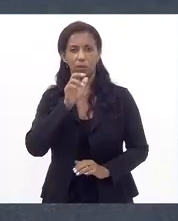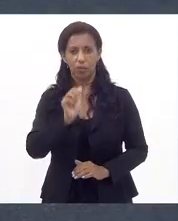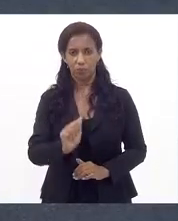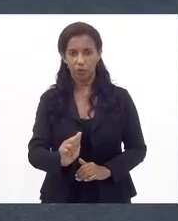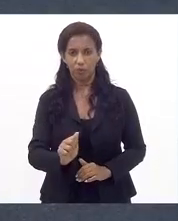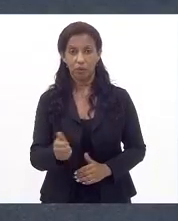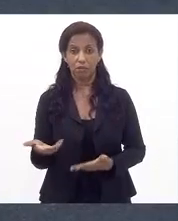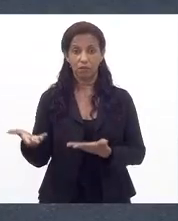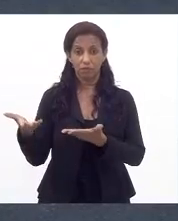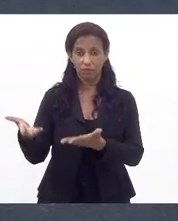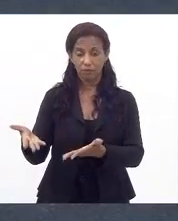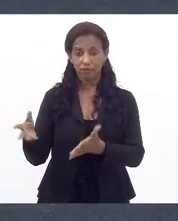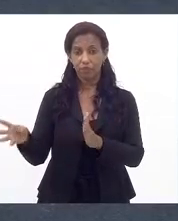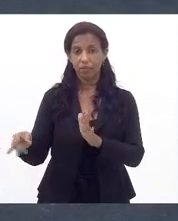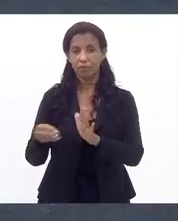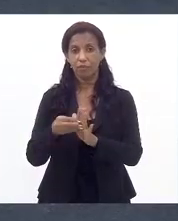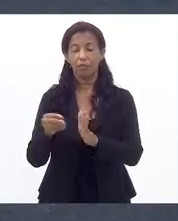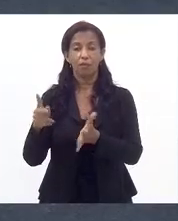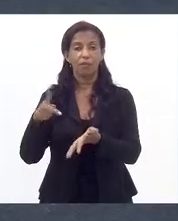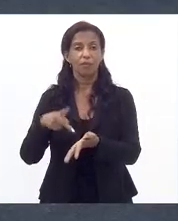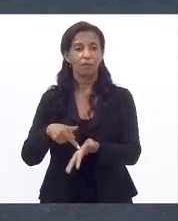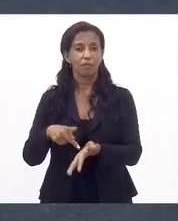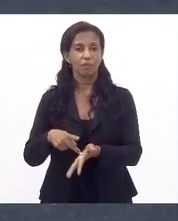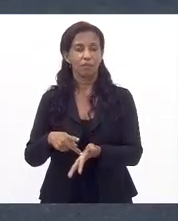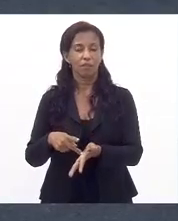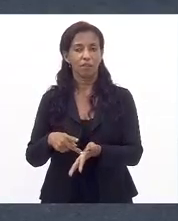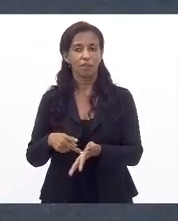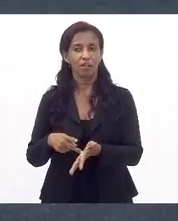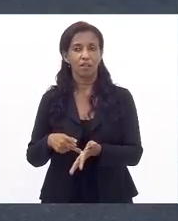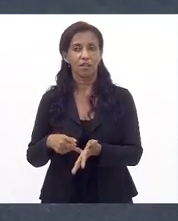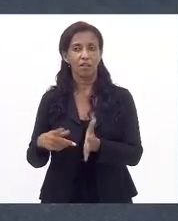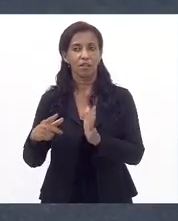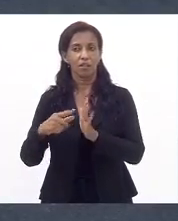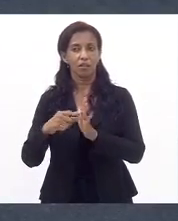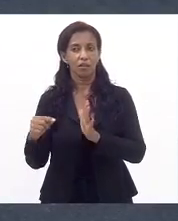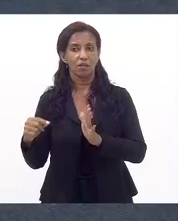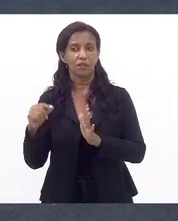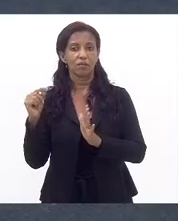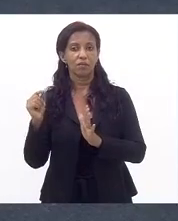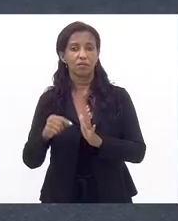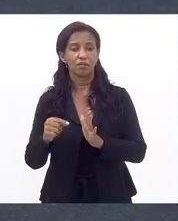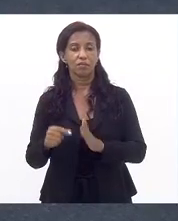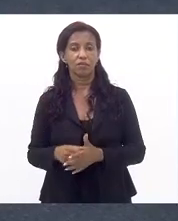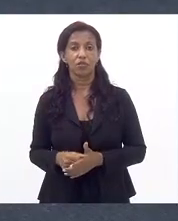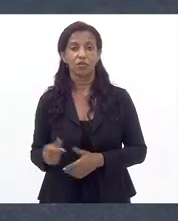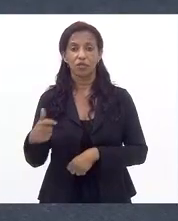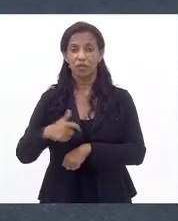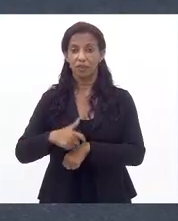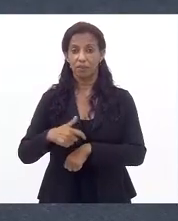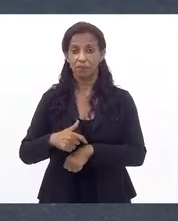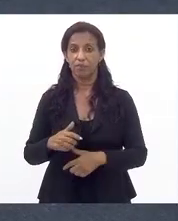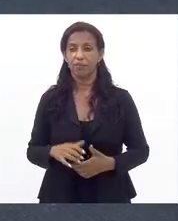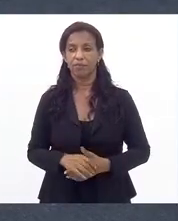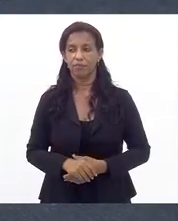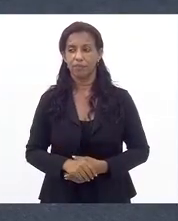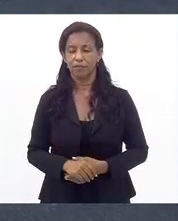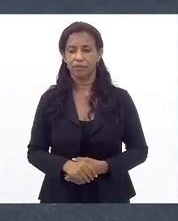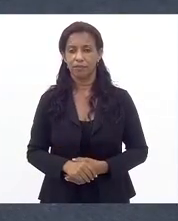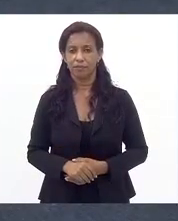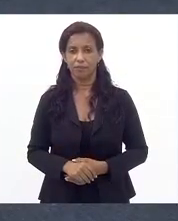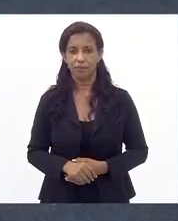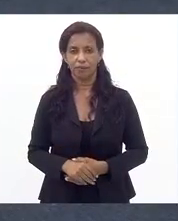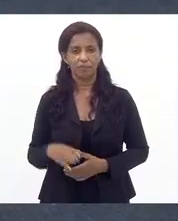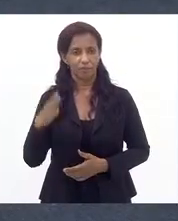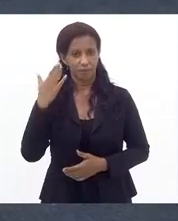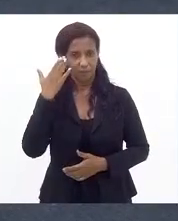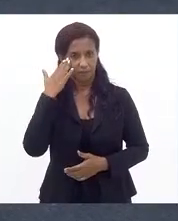que você coloca aí na verdade o requisito de tempo Ah entendeu